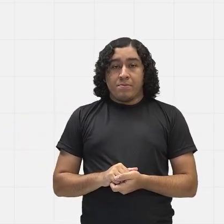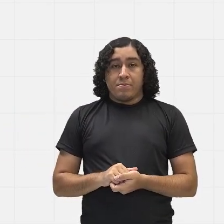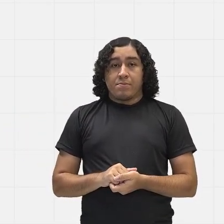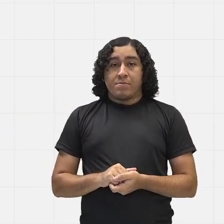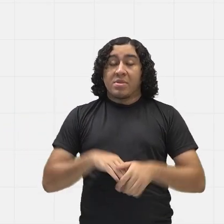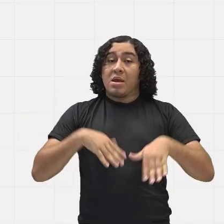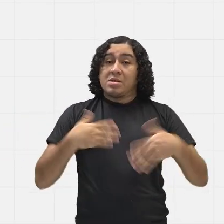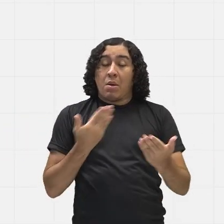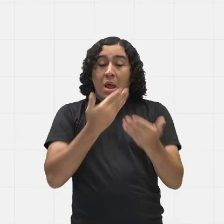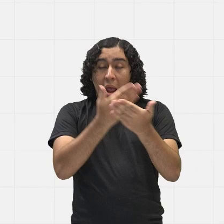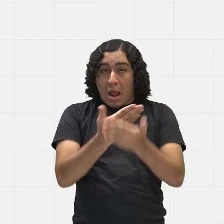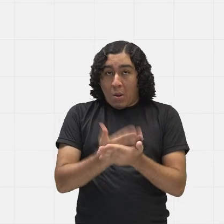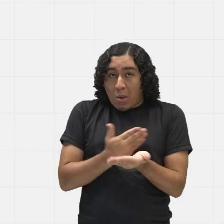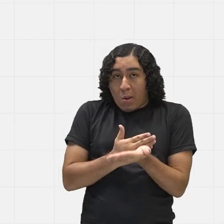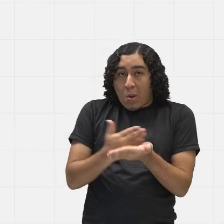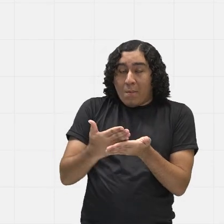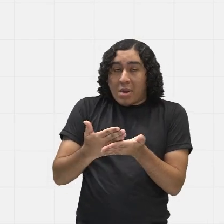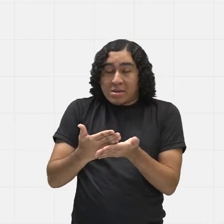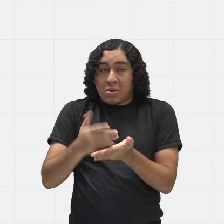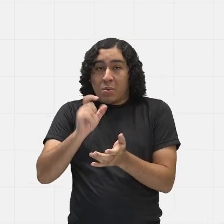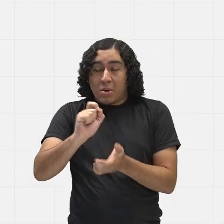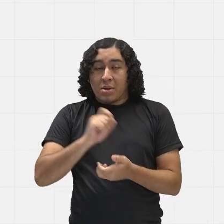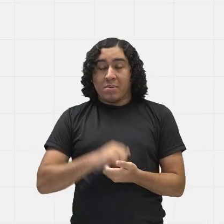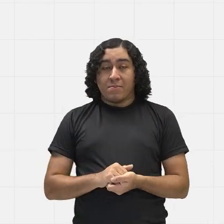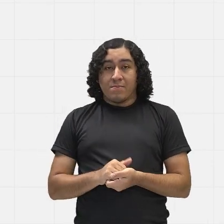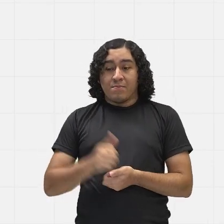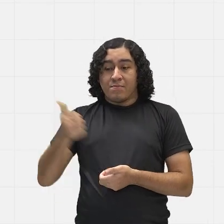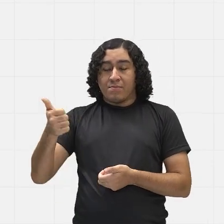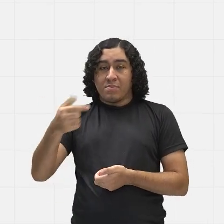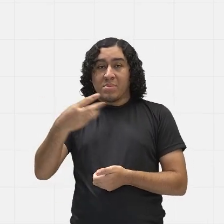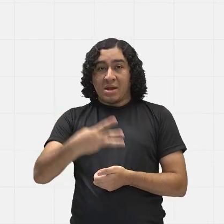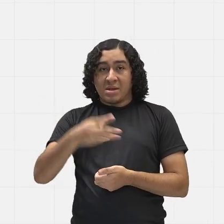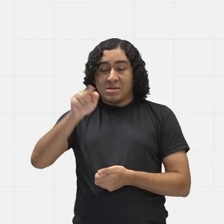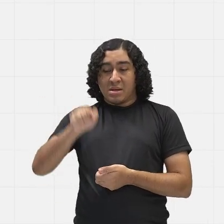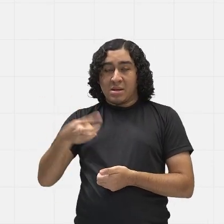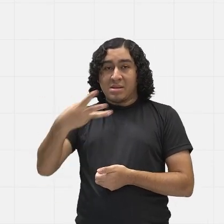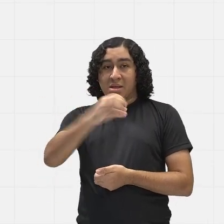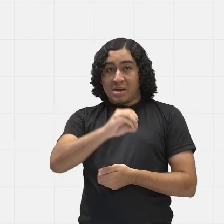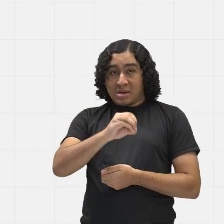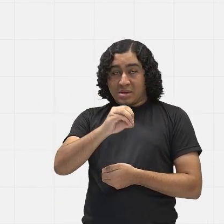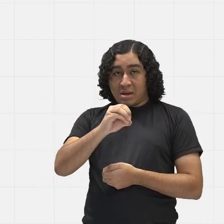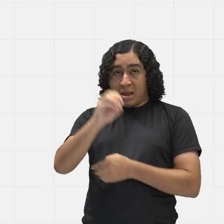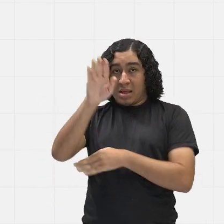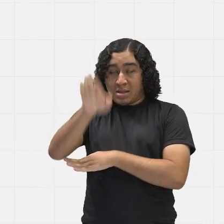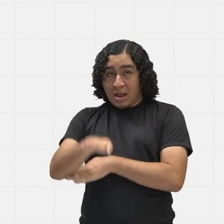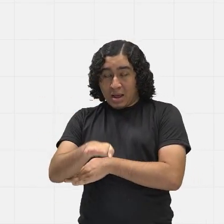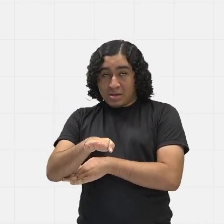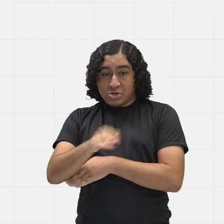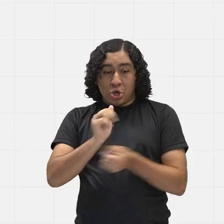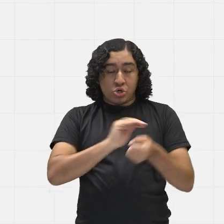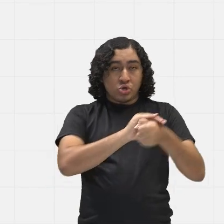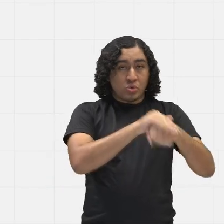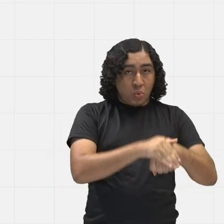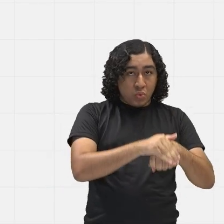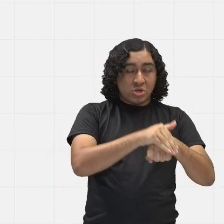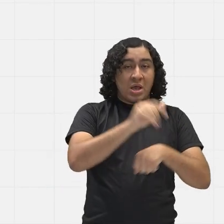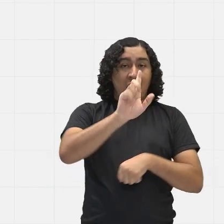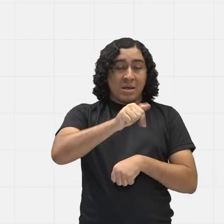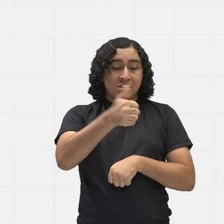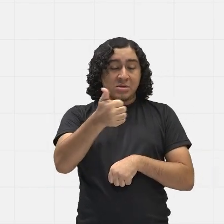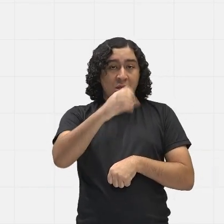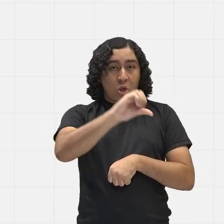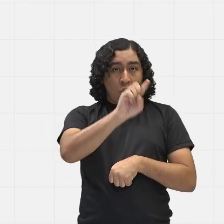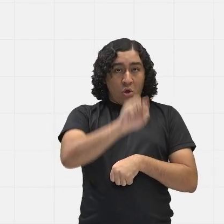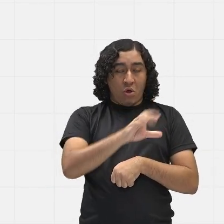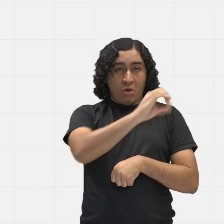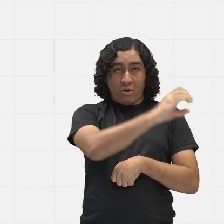ela inicia às 13h30, né? E à noite às 19h. Então, professor, a gente aconselha você chegar